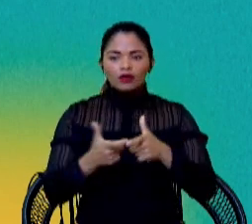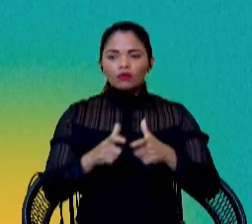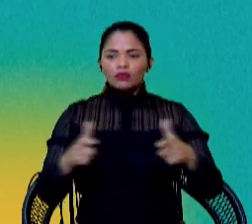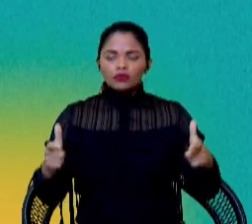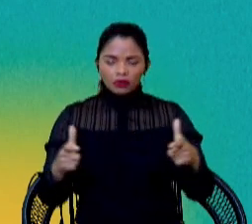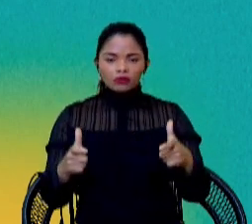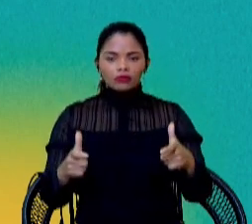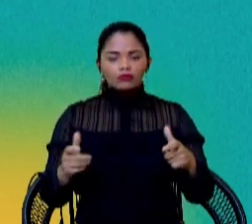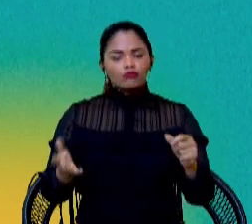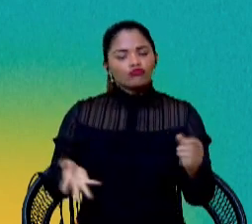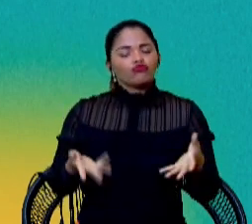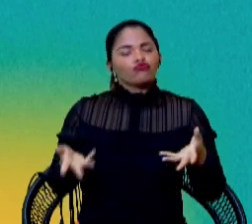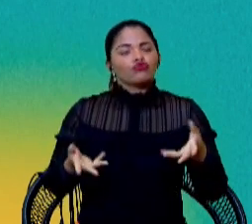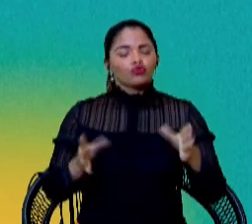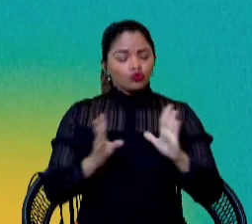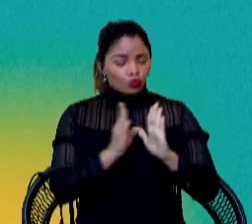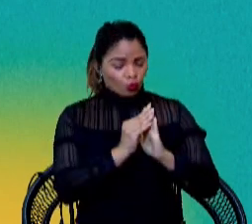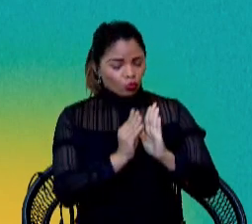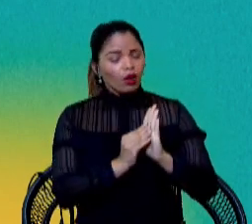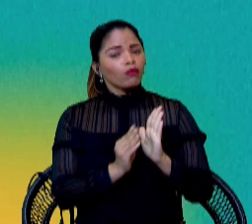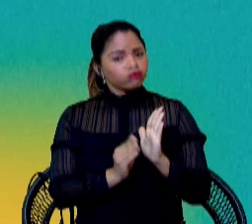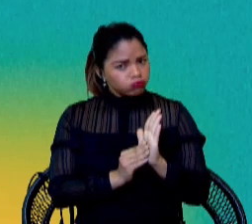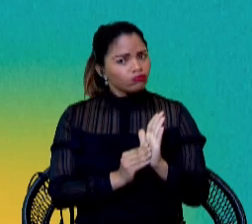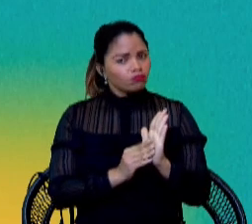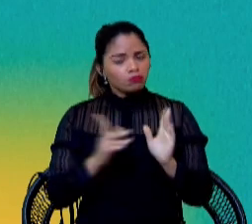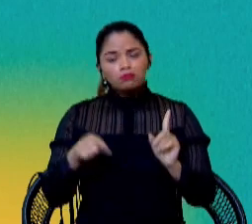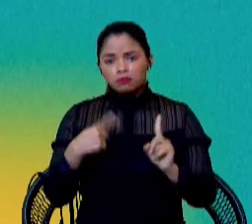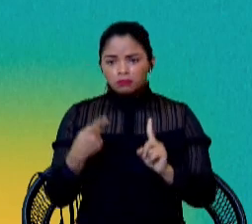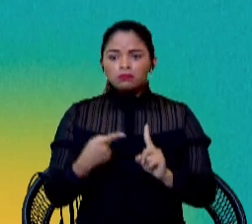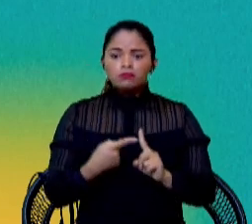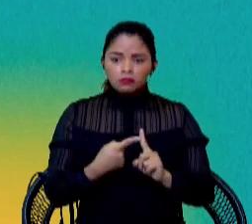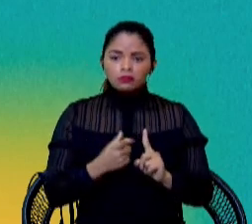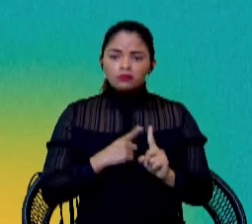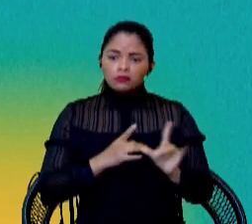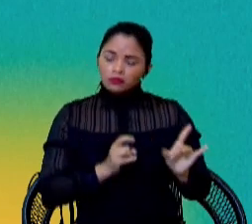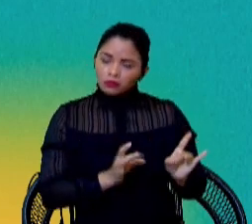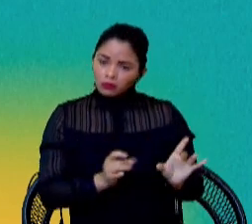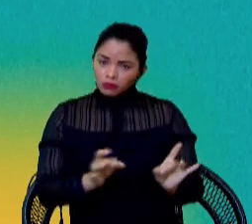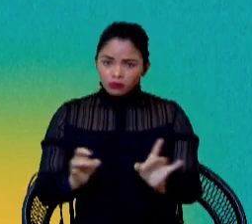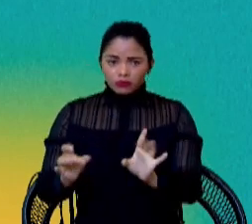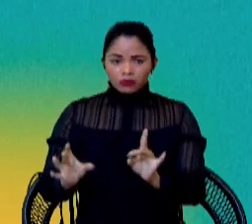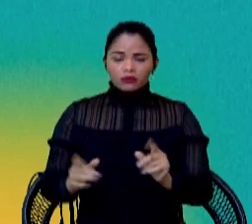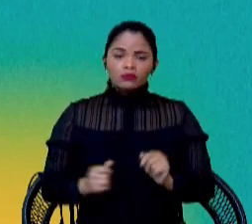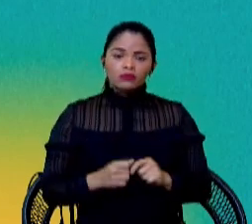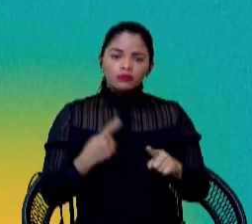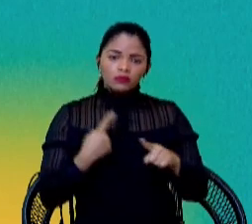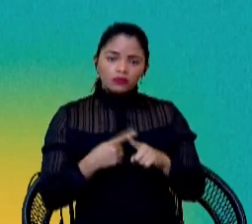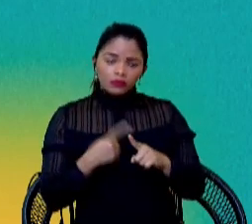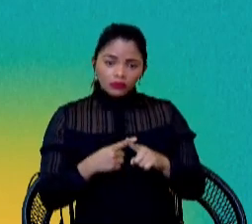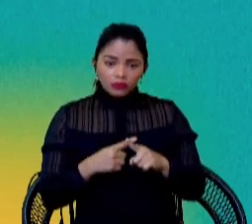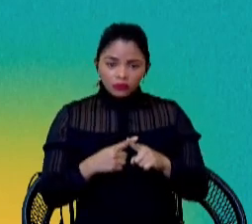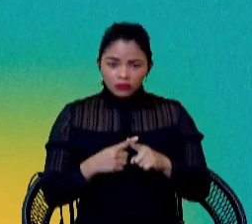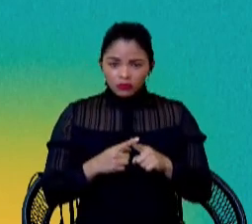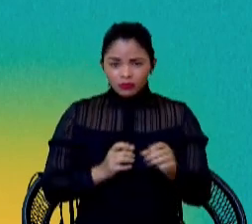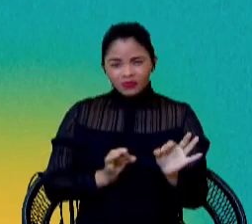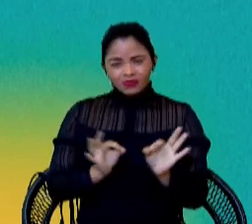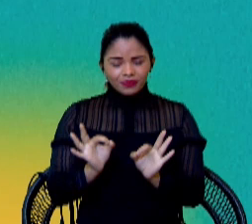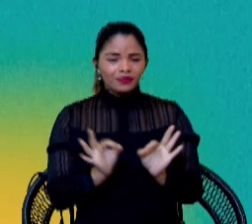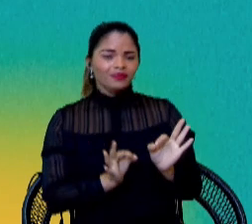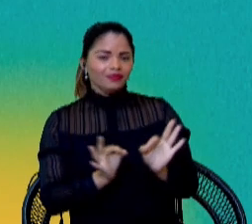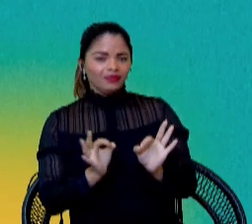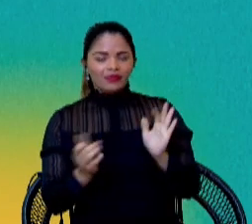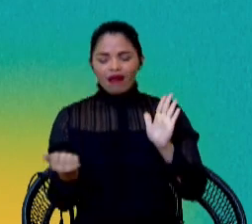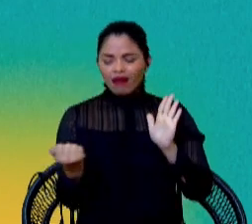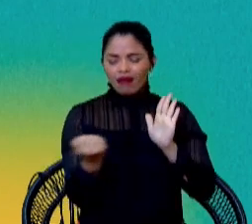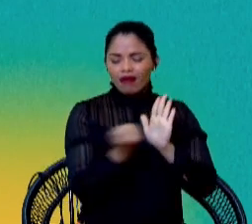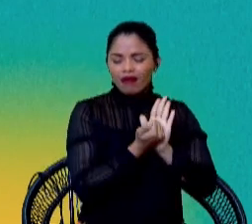Aumentando meu engajamento com conteúdos também pode ser um micro-objetivo para que vai me fazer vender mais, né? Por quê? Eu estou estreitando minha relação com a minha